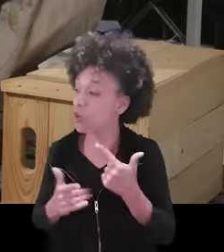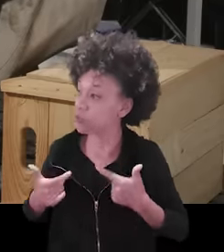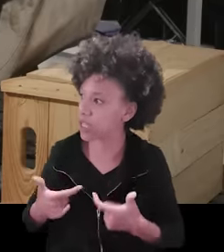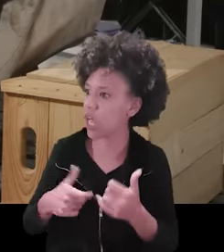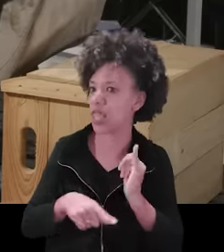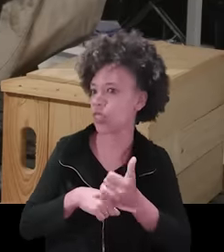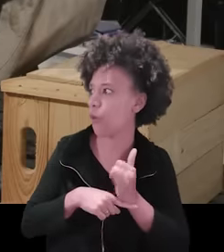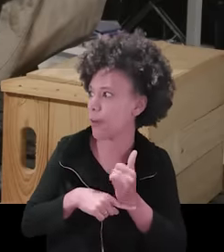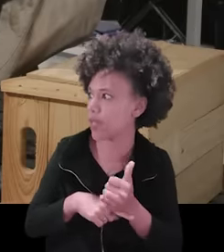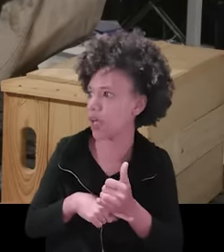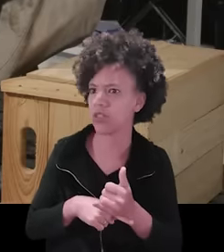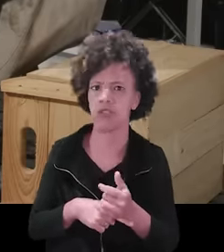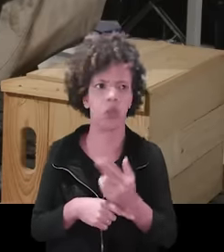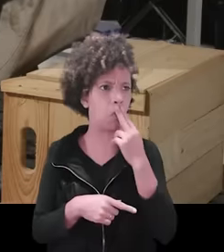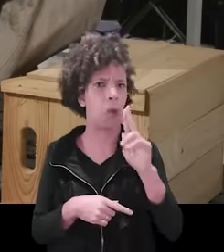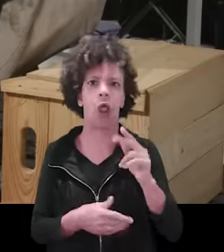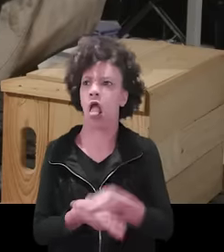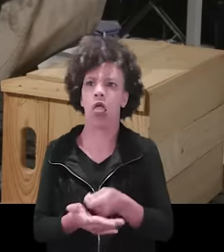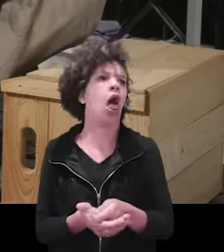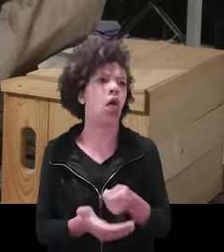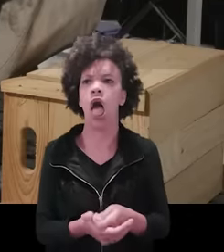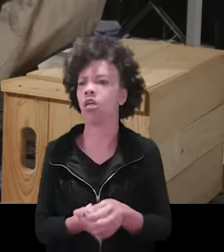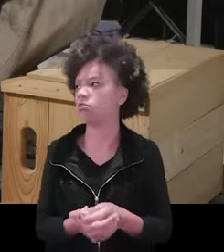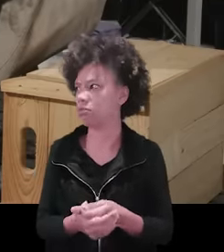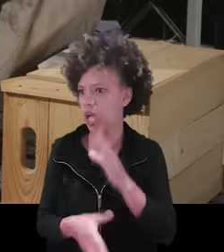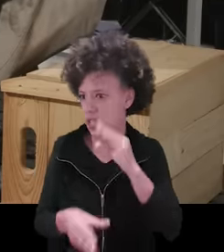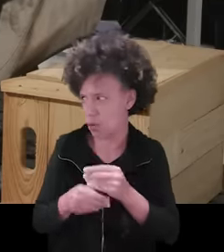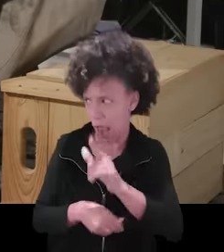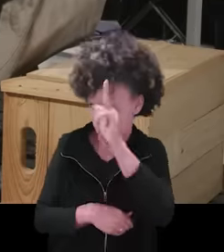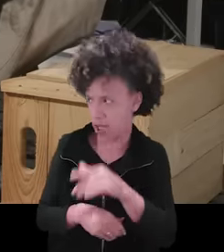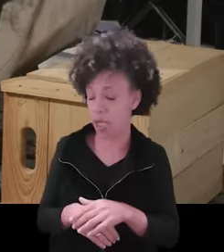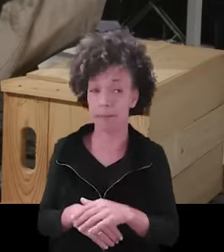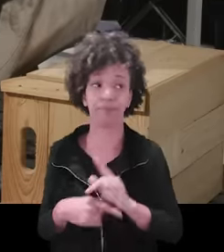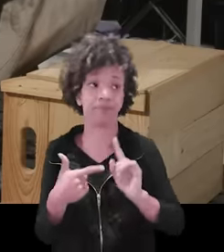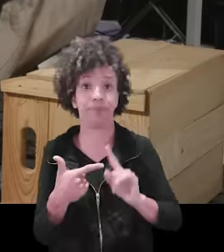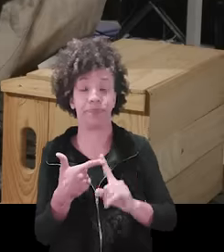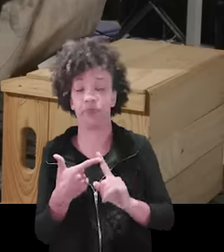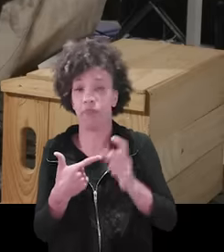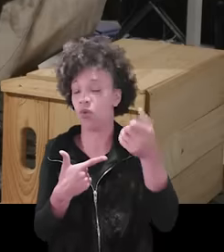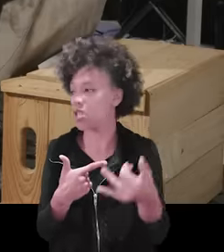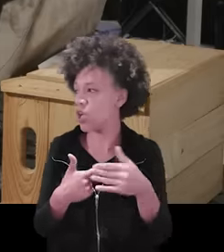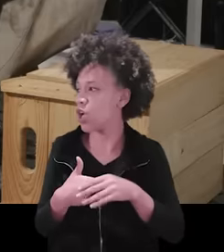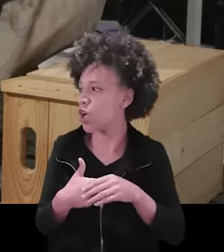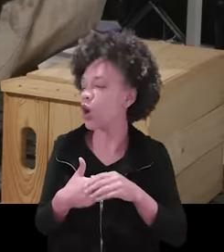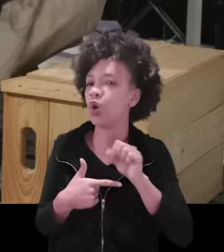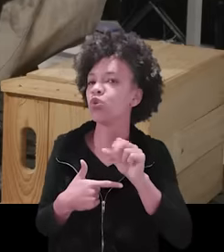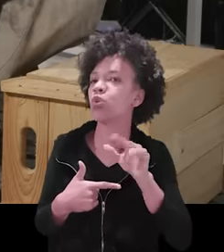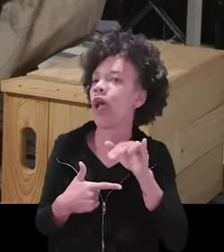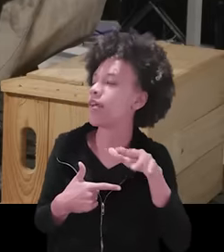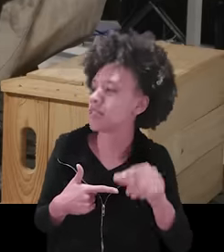Nema um comentário você vai jogar buraco foi isso isso é de manhã para mim quando você fala da